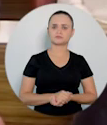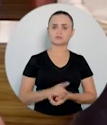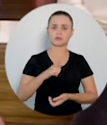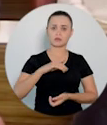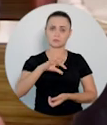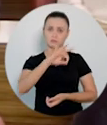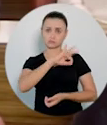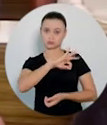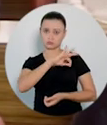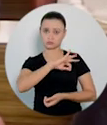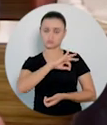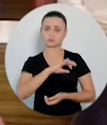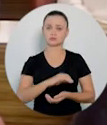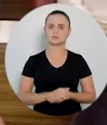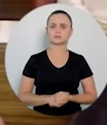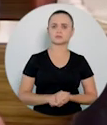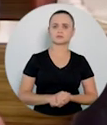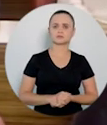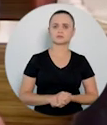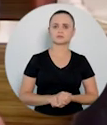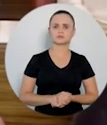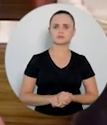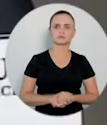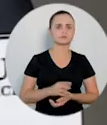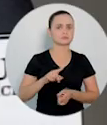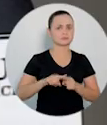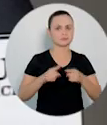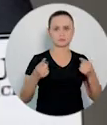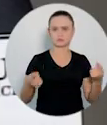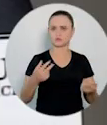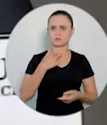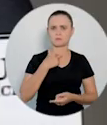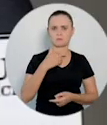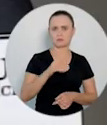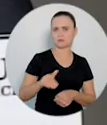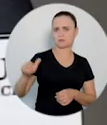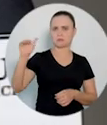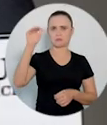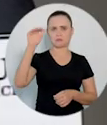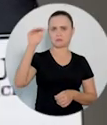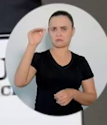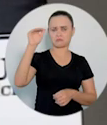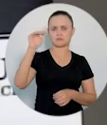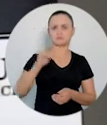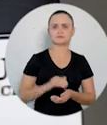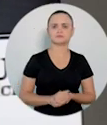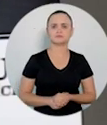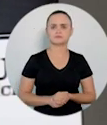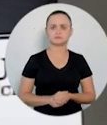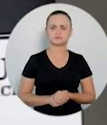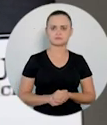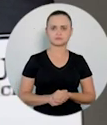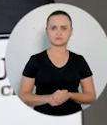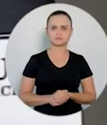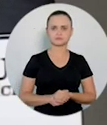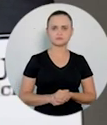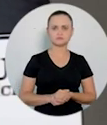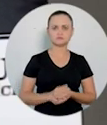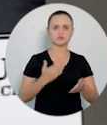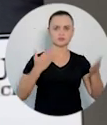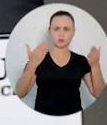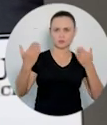ser. Dentro da Polícia Civil, existe uma hierarquia e autoridade necessária para que a instituição funcione, mas não existe qualquer